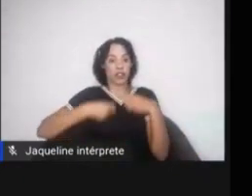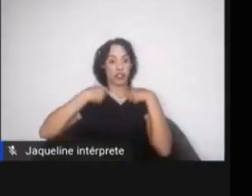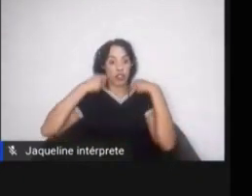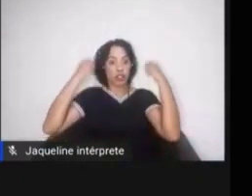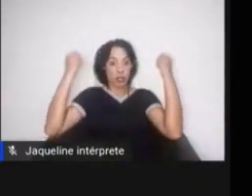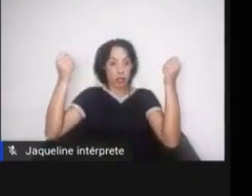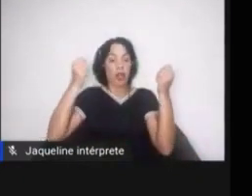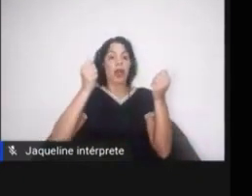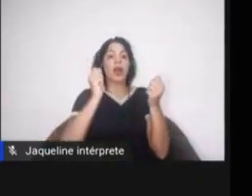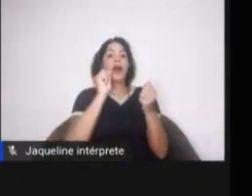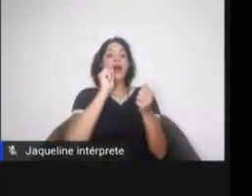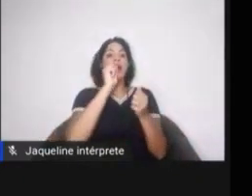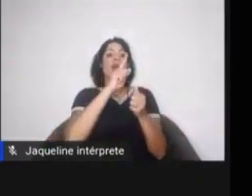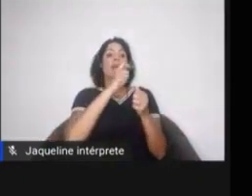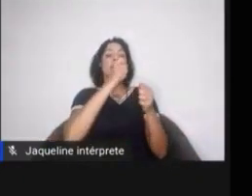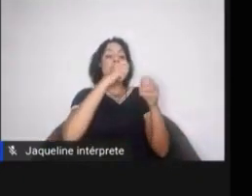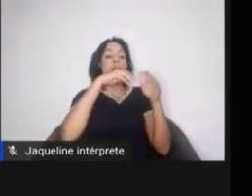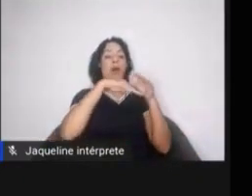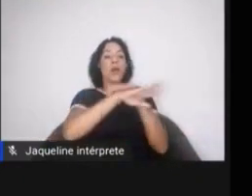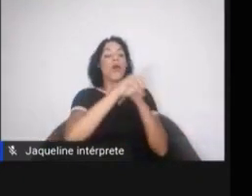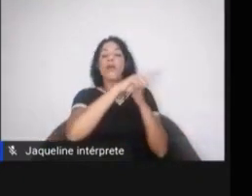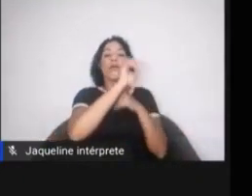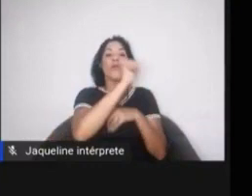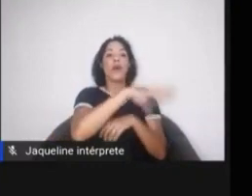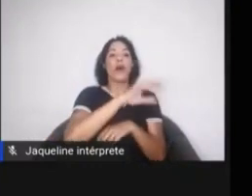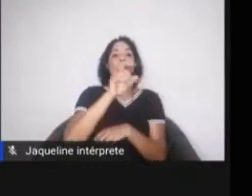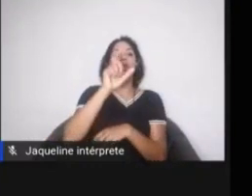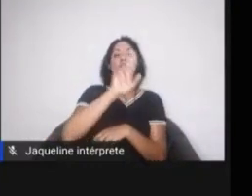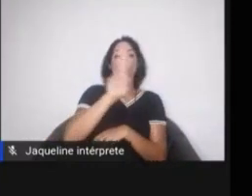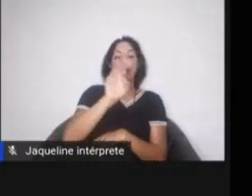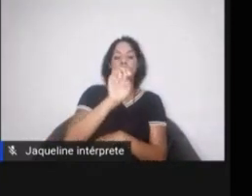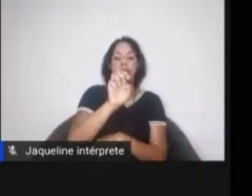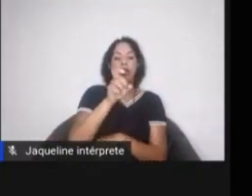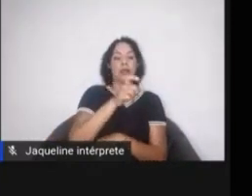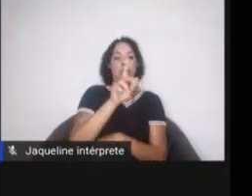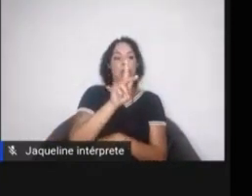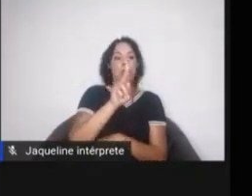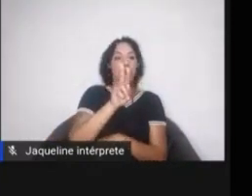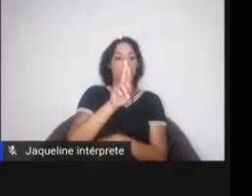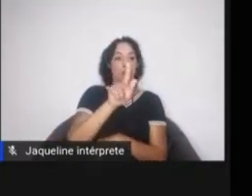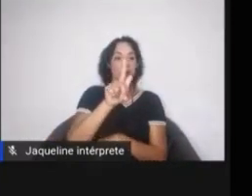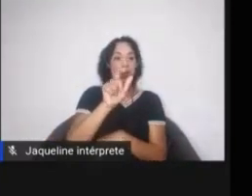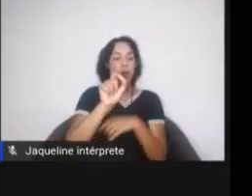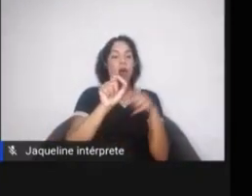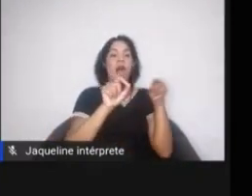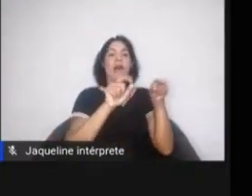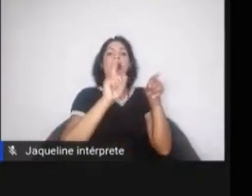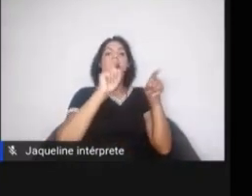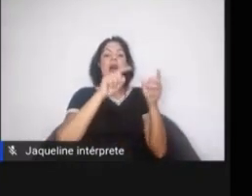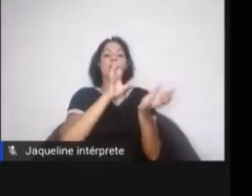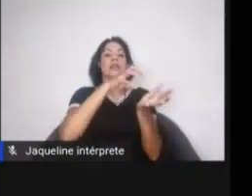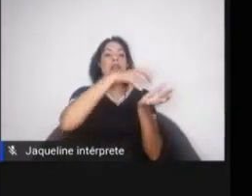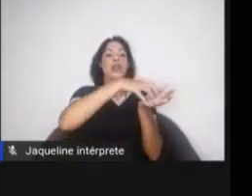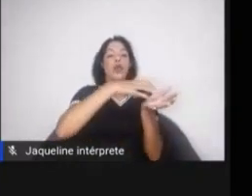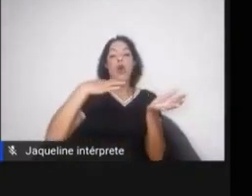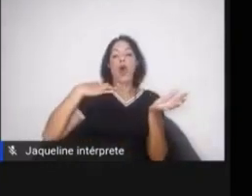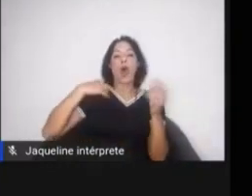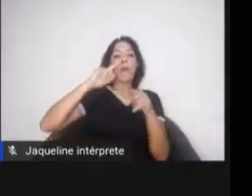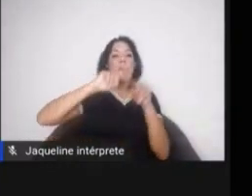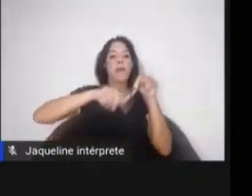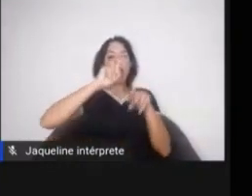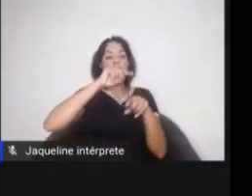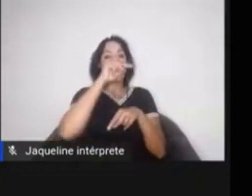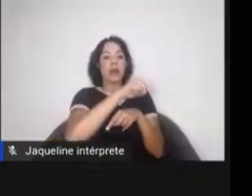o chamado expurgo, que é um setor do hospital onde ficam as roupas, né, descartáveis, e para